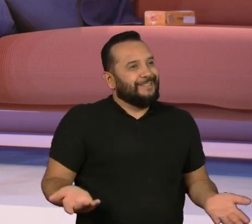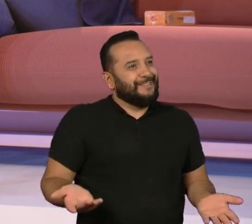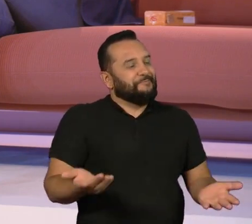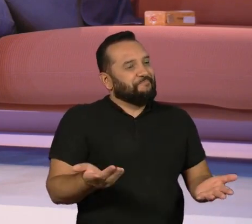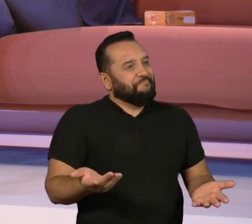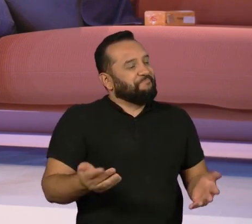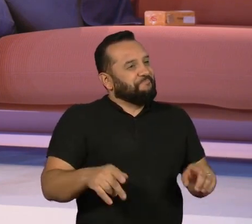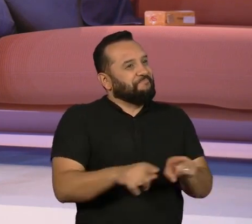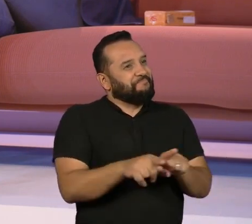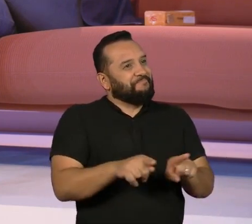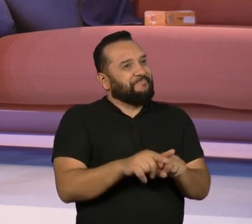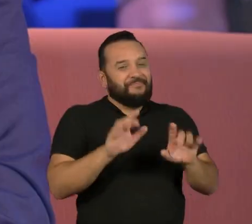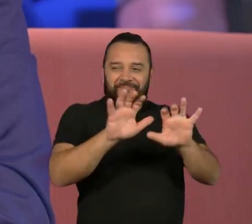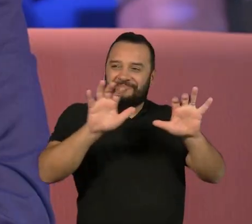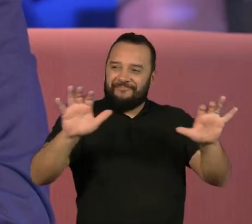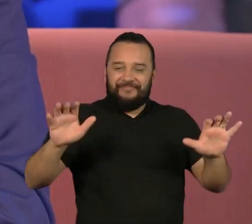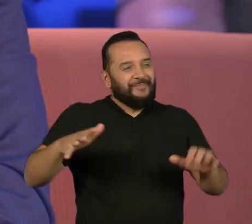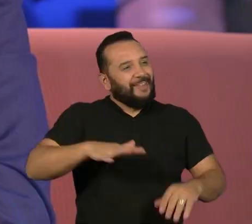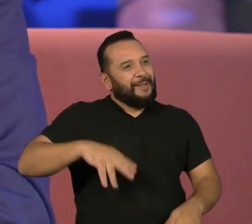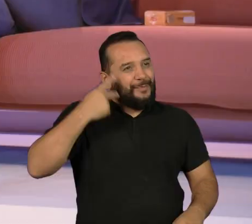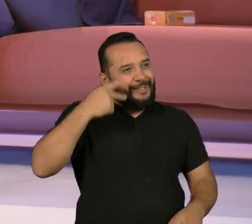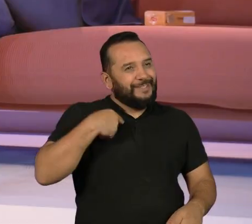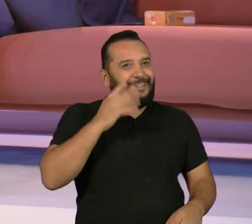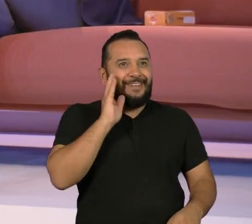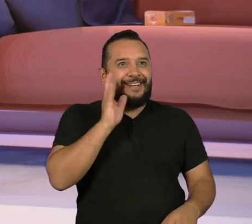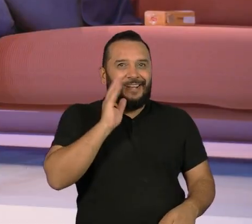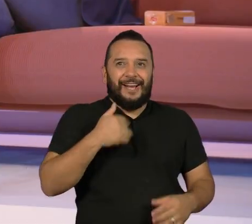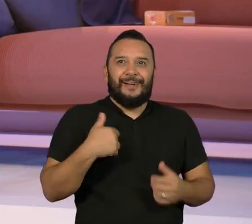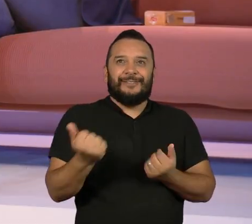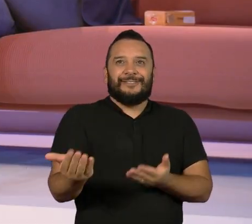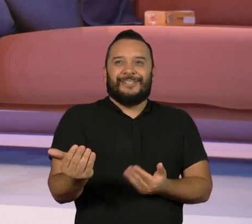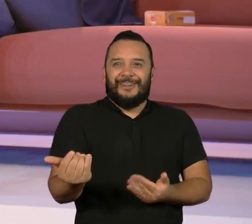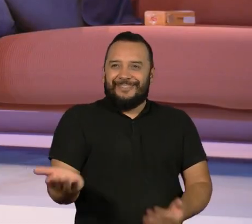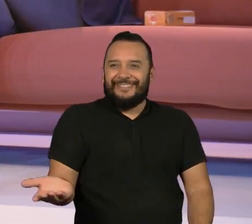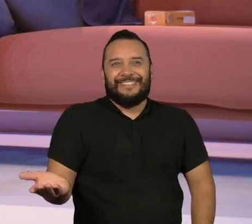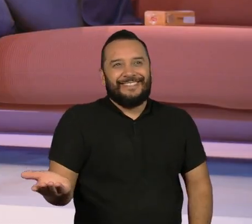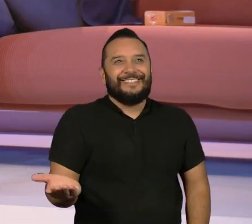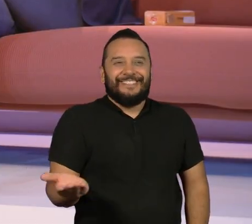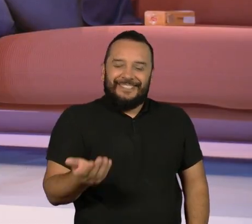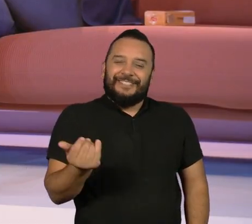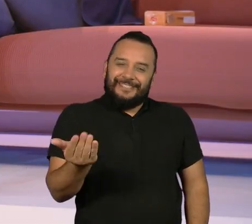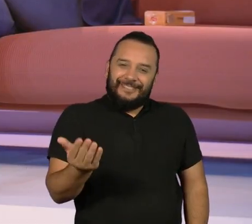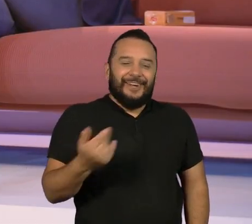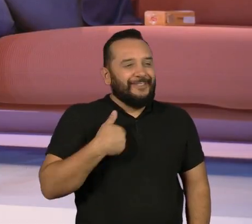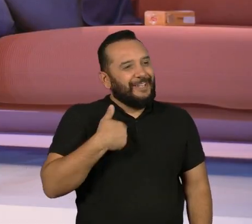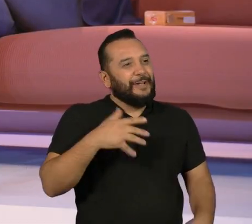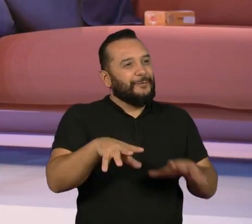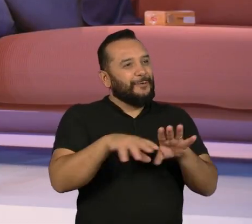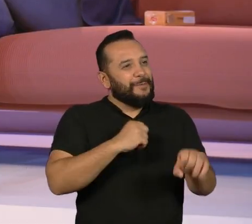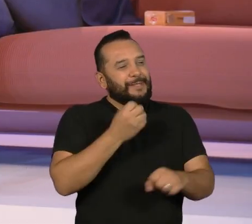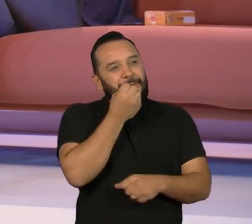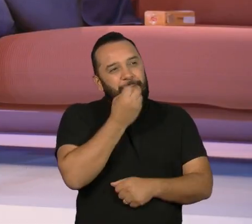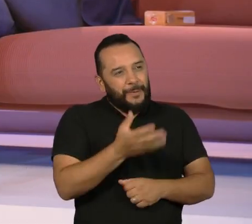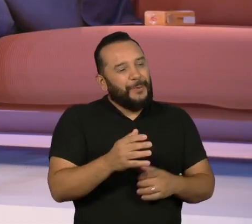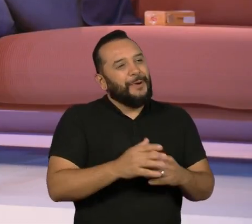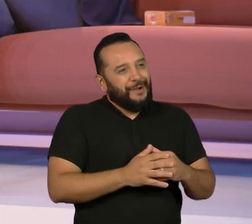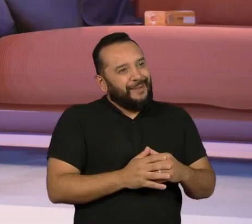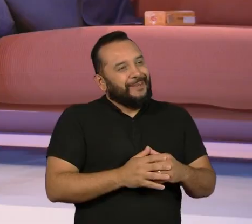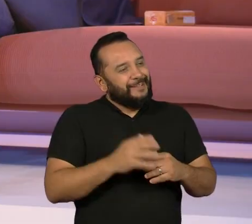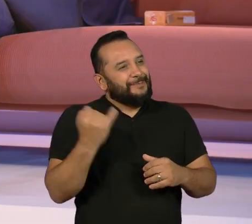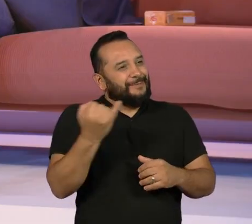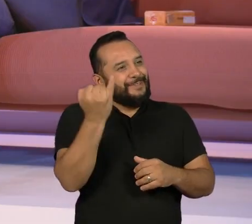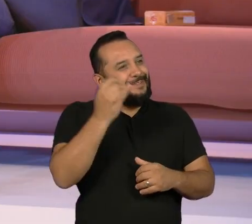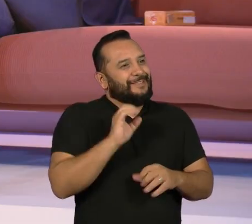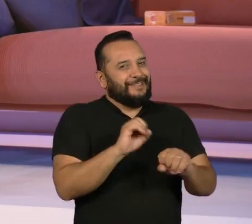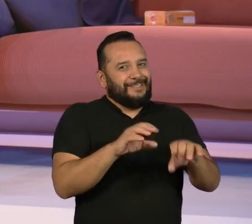sendo essa inspiração política para o Brasil. É tão legal, não é? A gente vê um jovem como Ferreirinha, com uma formação incrível e fazendo a diferença